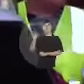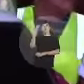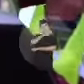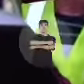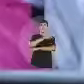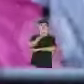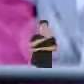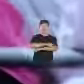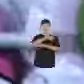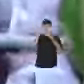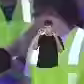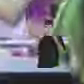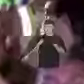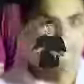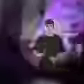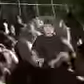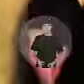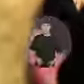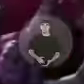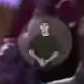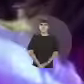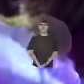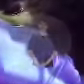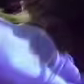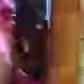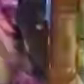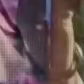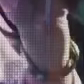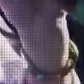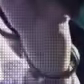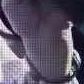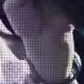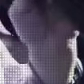faz Mossoró dar certo.